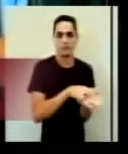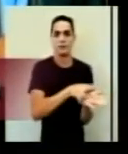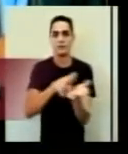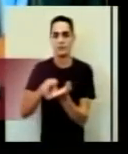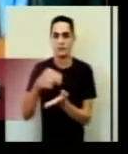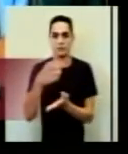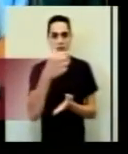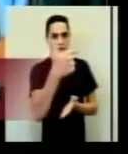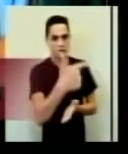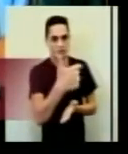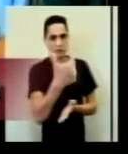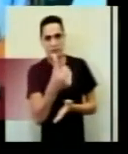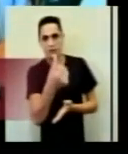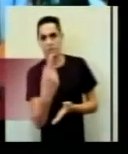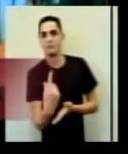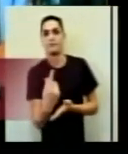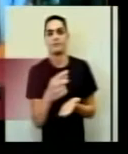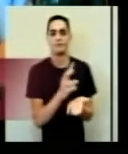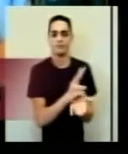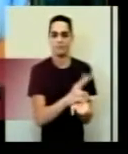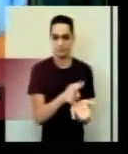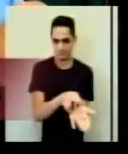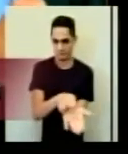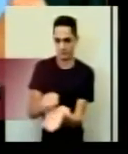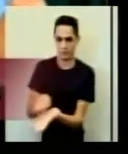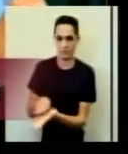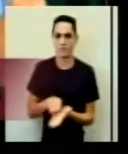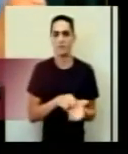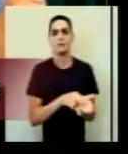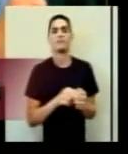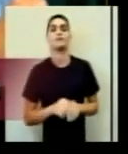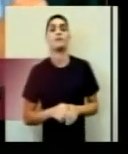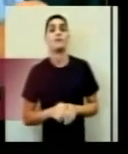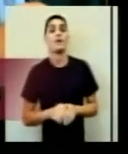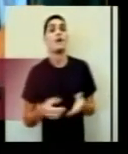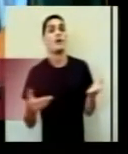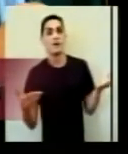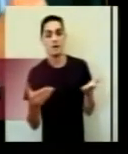UTIs e 261 em enfermarias.